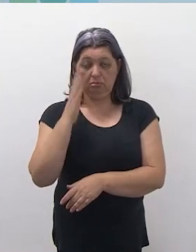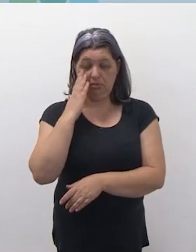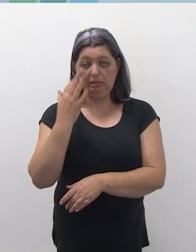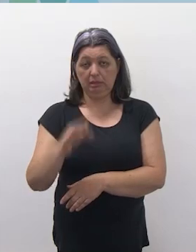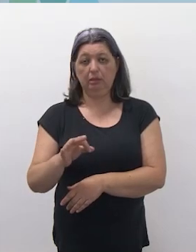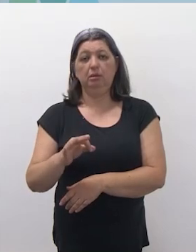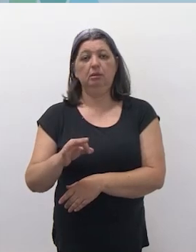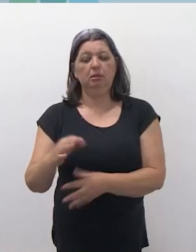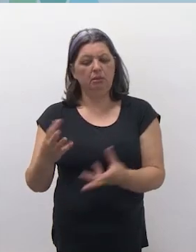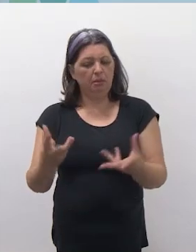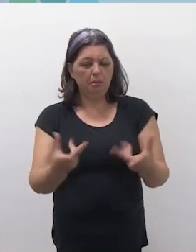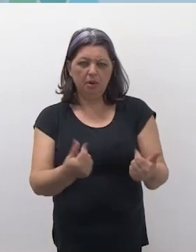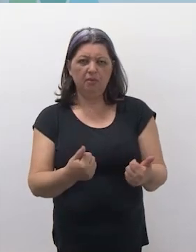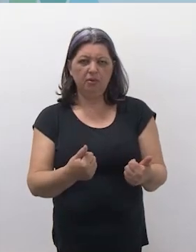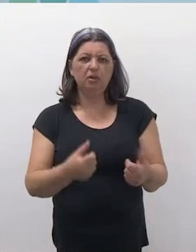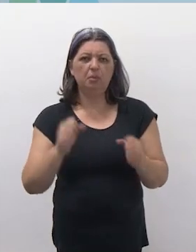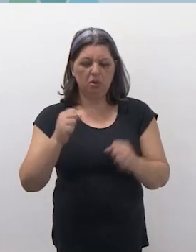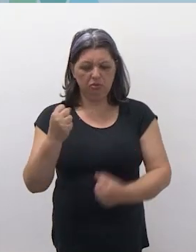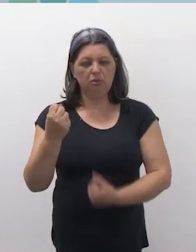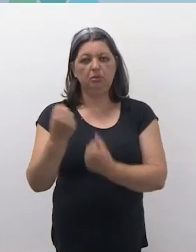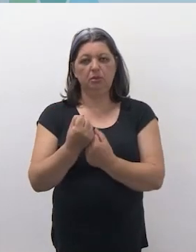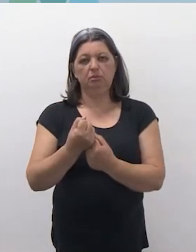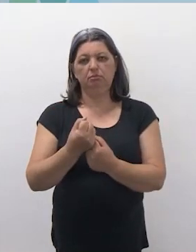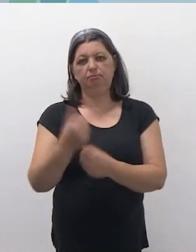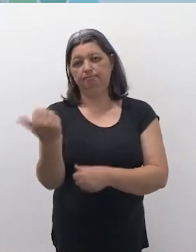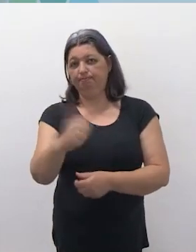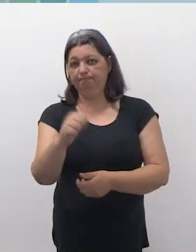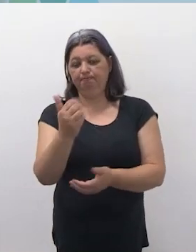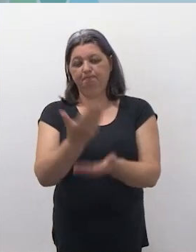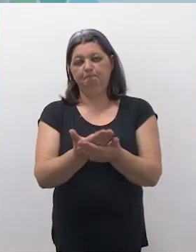todo o apoio que vocês precisarem. Não esqueçam de avaliar a nossa aula